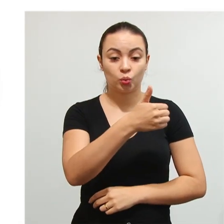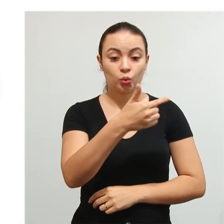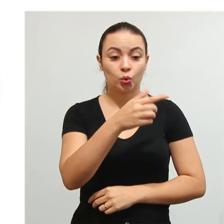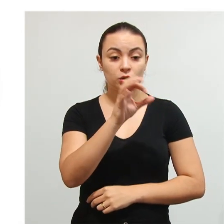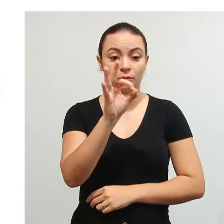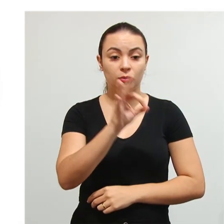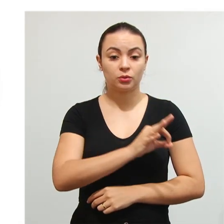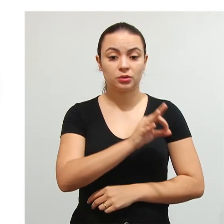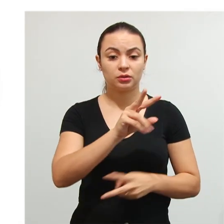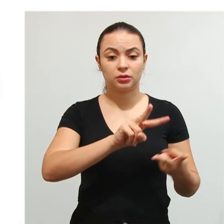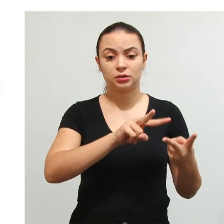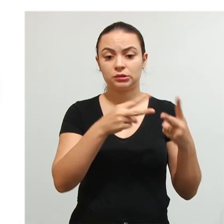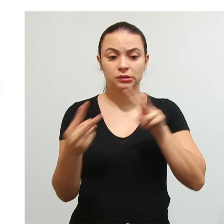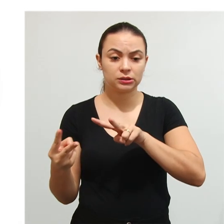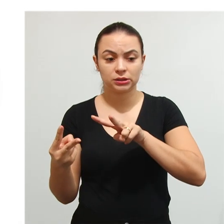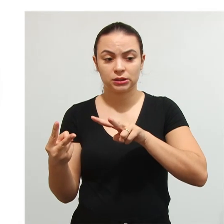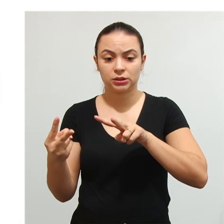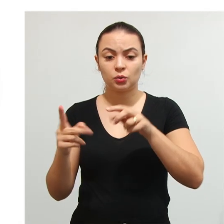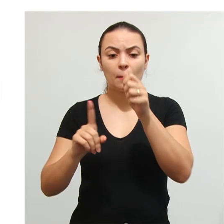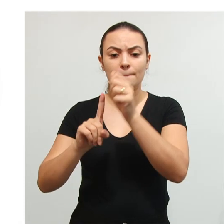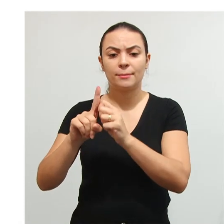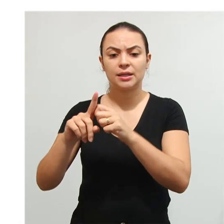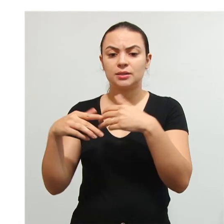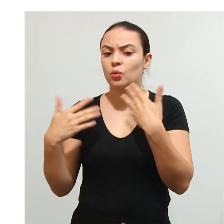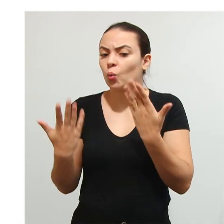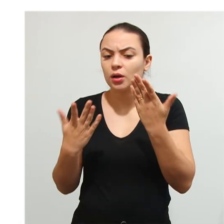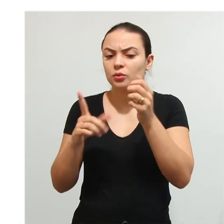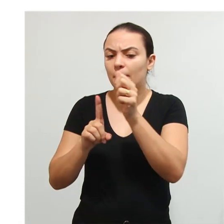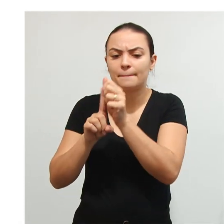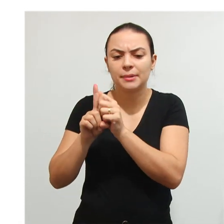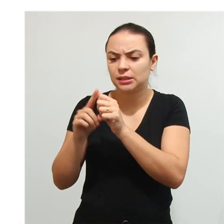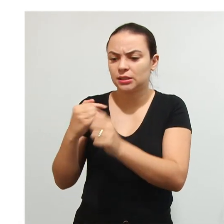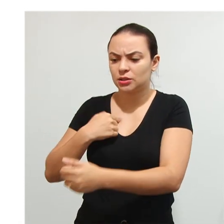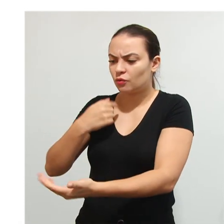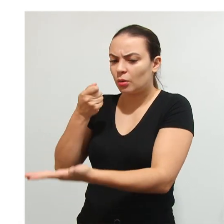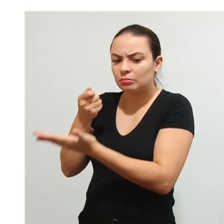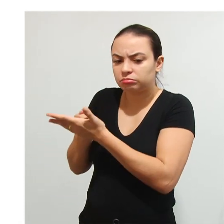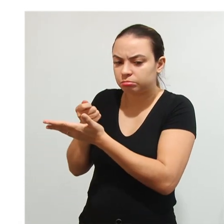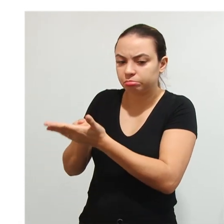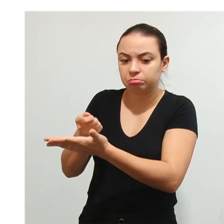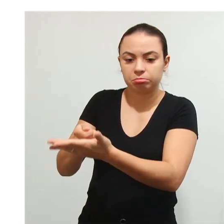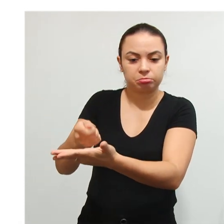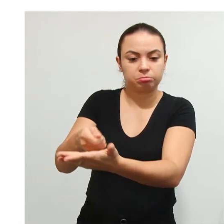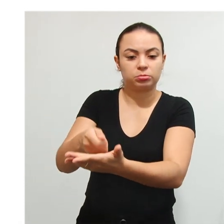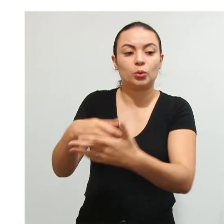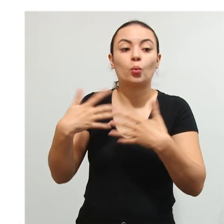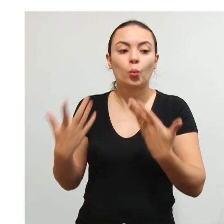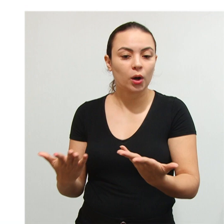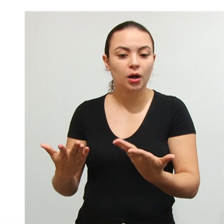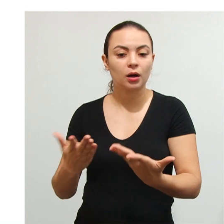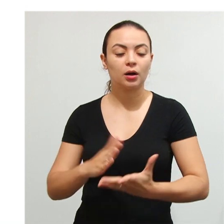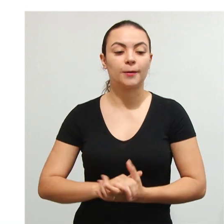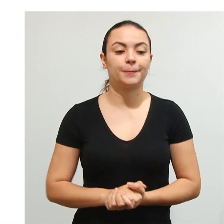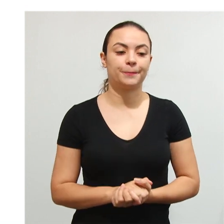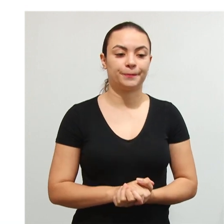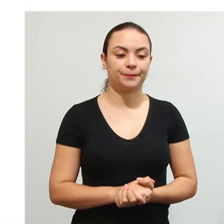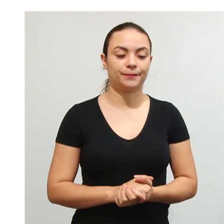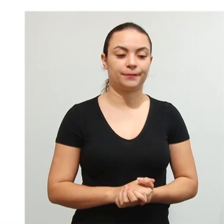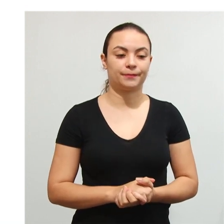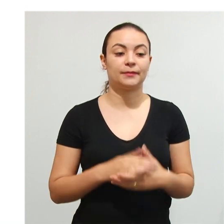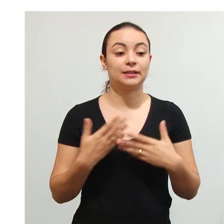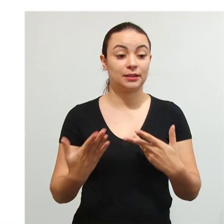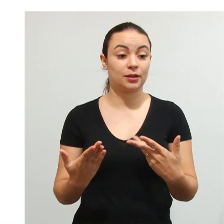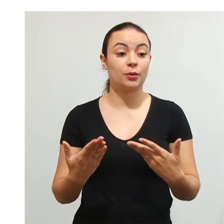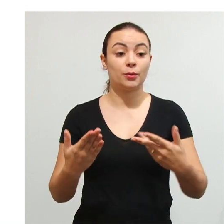Então essa forma que está explícita é uma taxa nominal então a taxa dada no